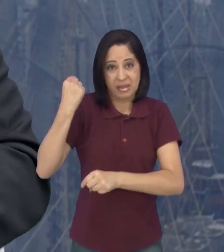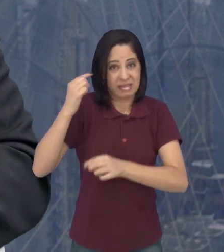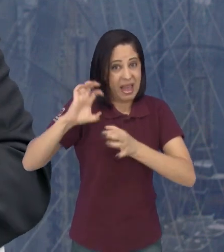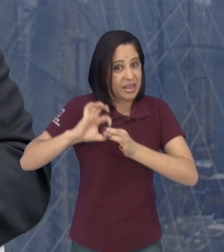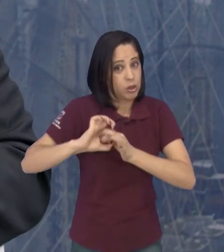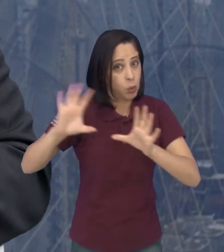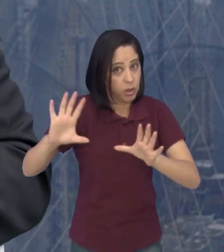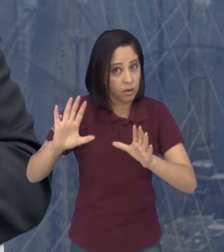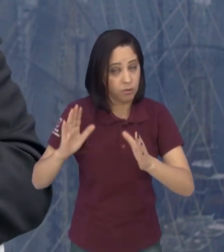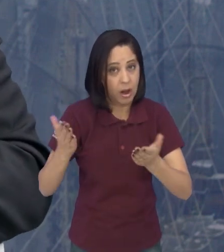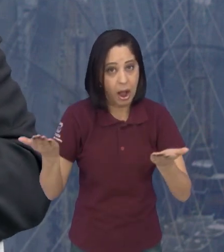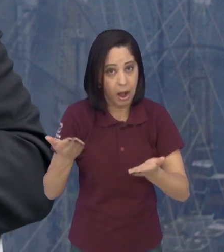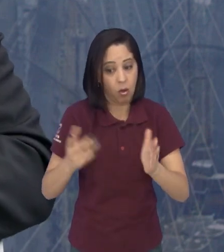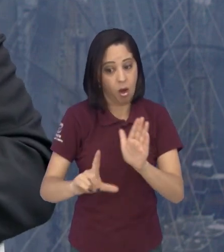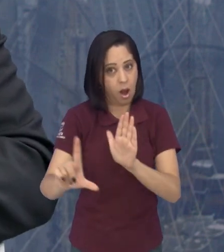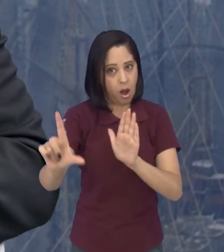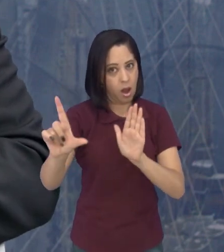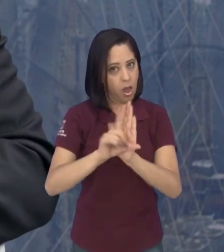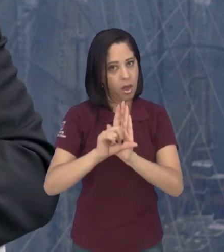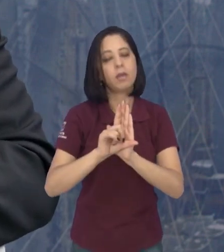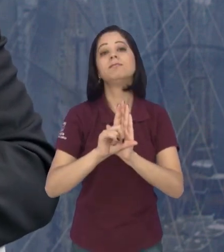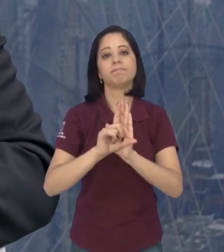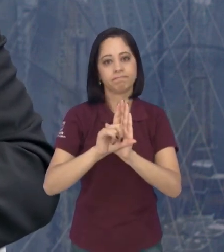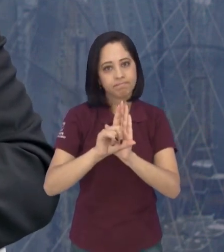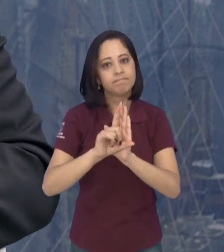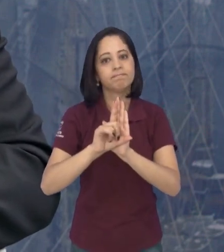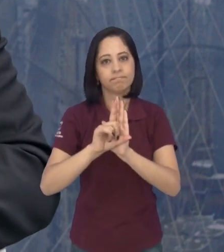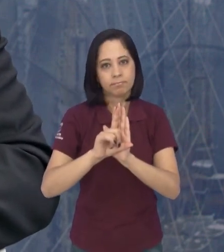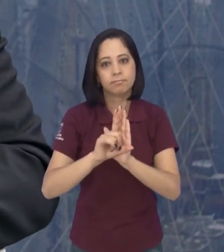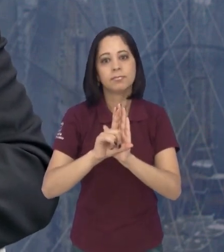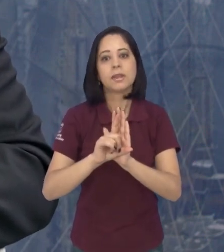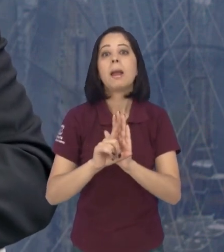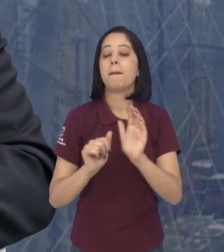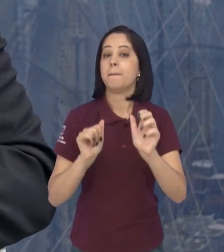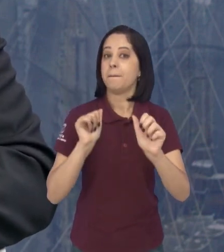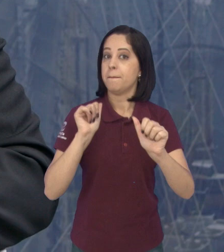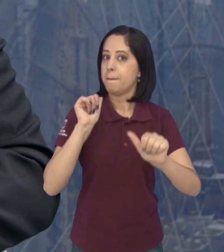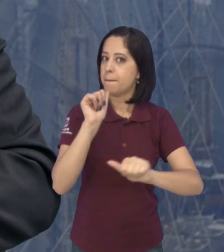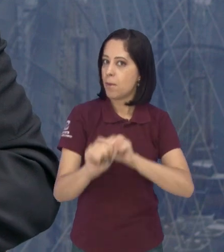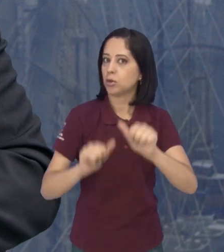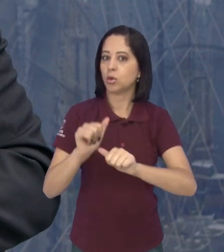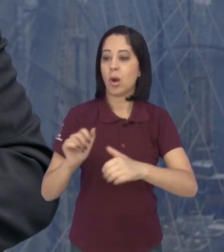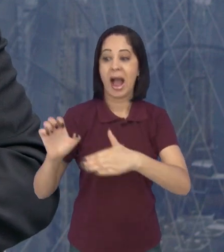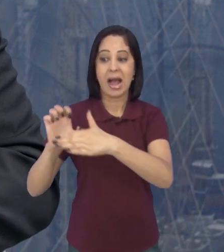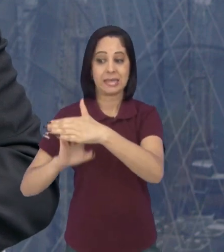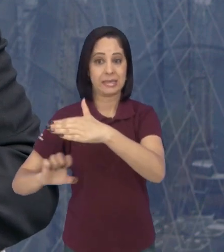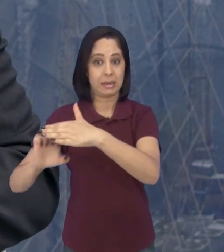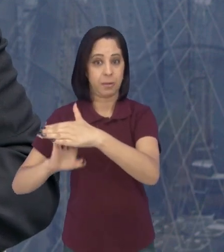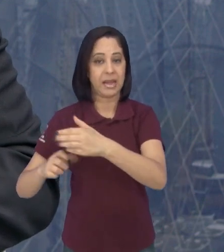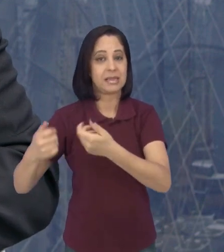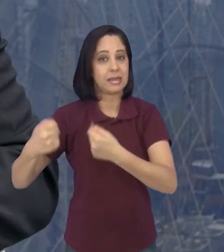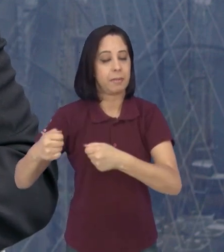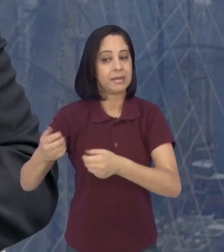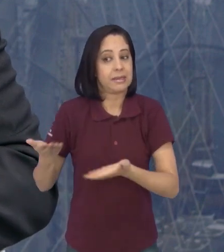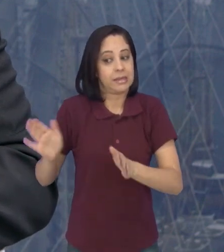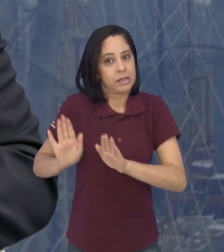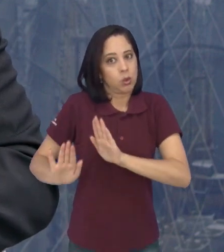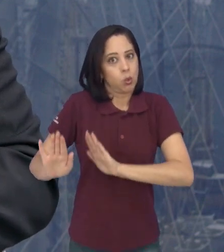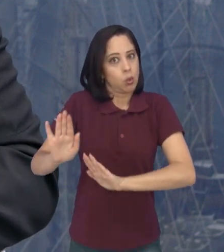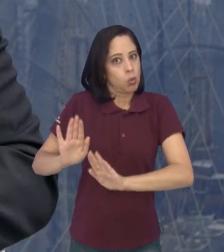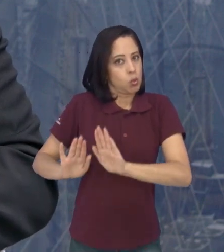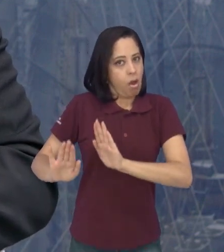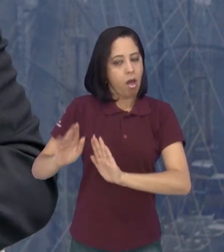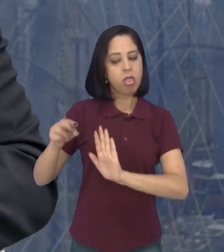queria. Após a LGPD, principalmente com a LGPD, as empresas passaram a precisar ter muito mais